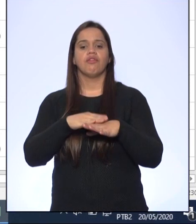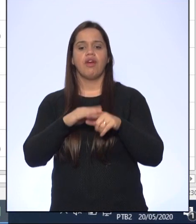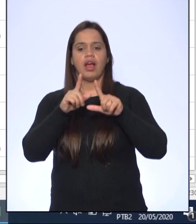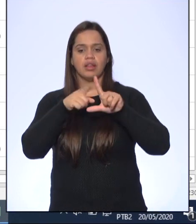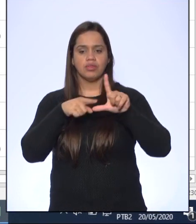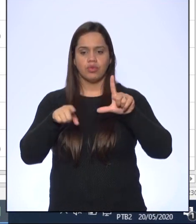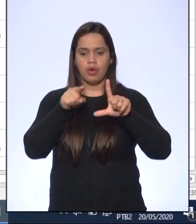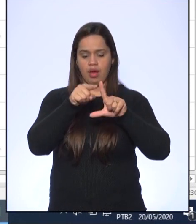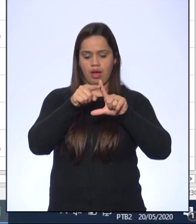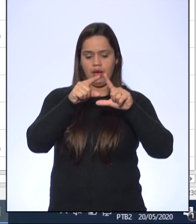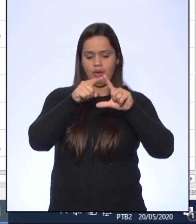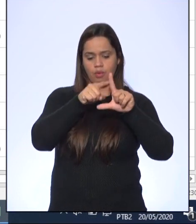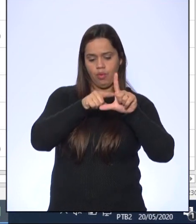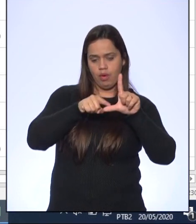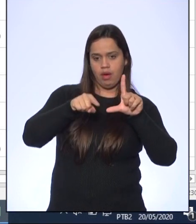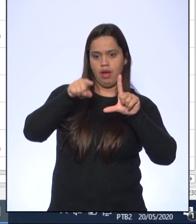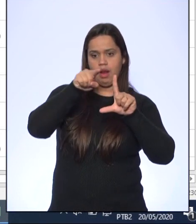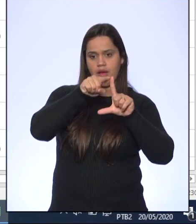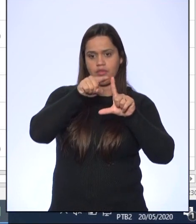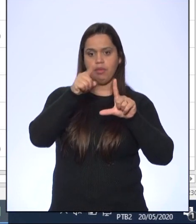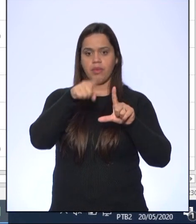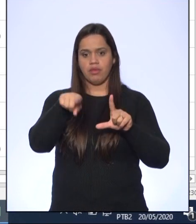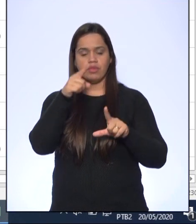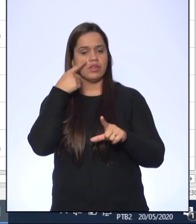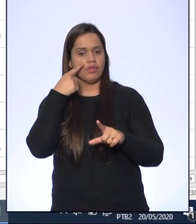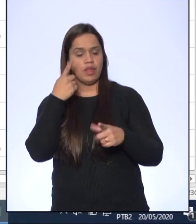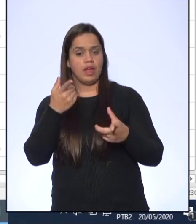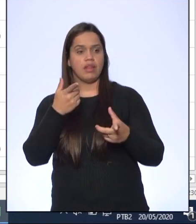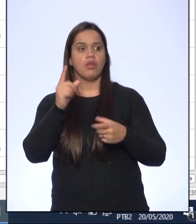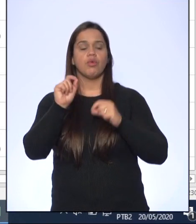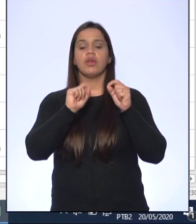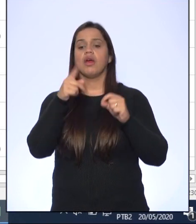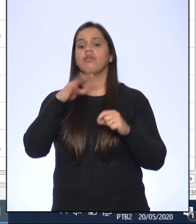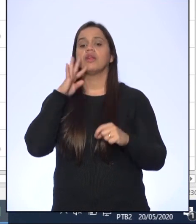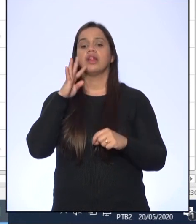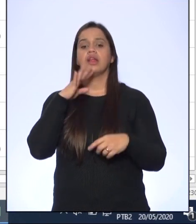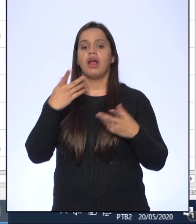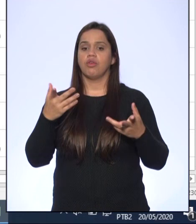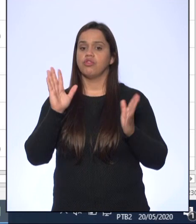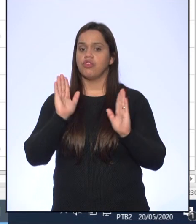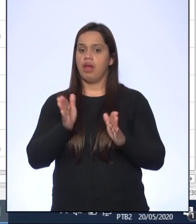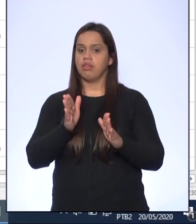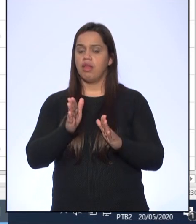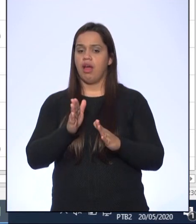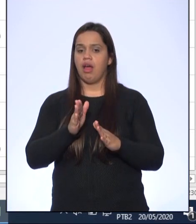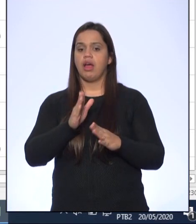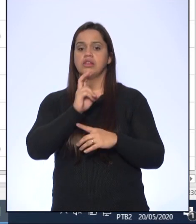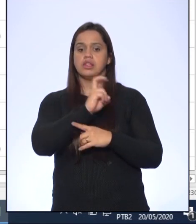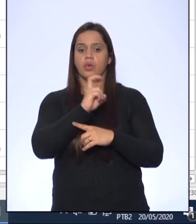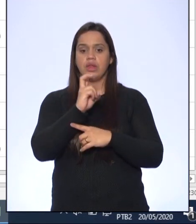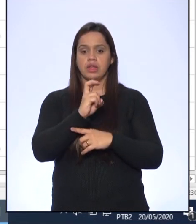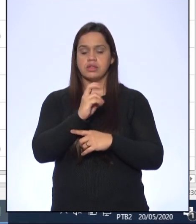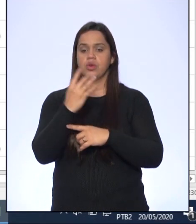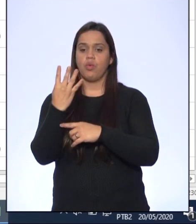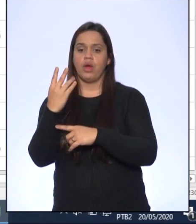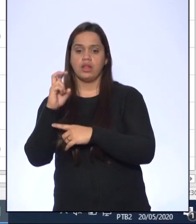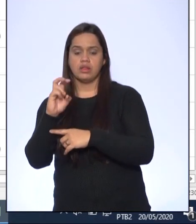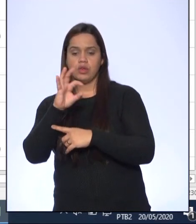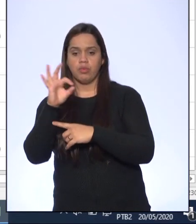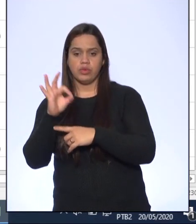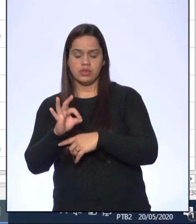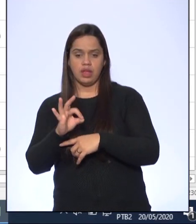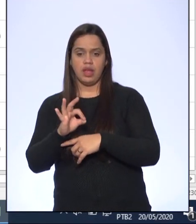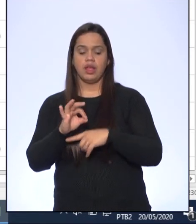vocês. Então, esse modelo, essa questão, essa construção, ó que legal, já está lá o 55%, já está o